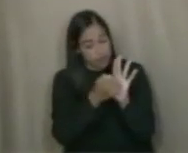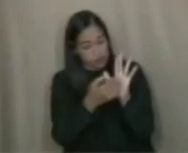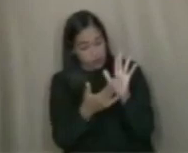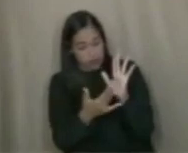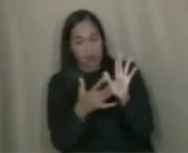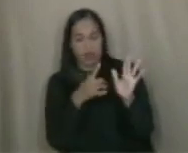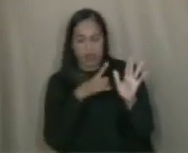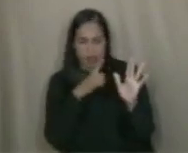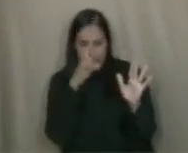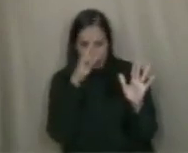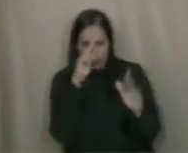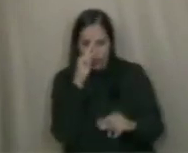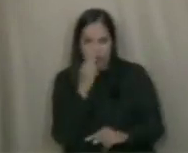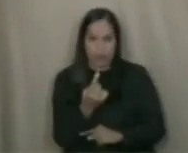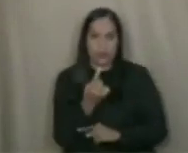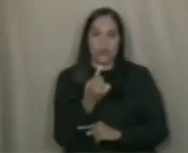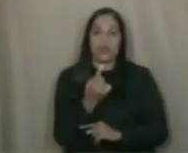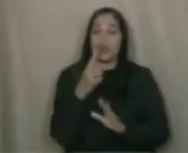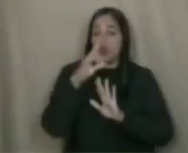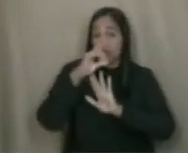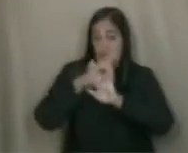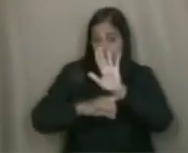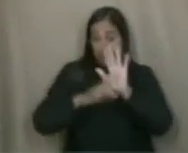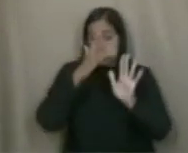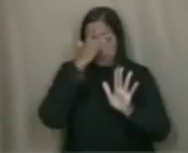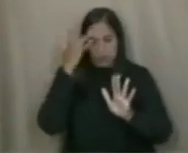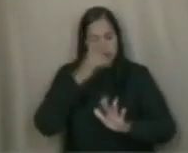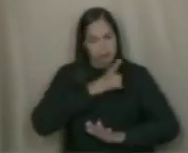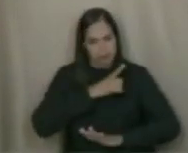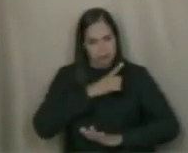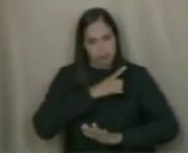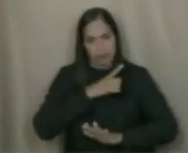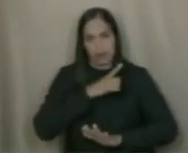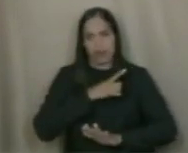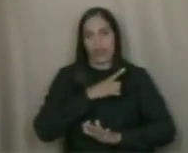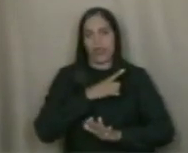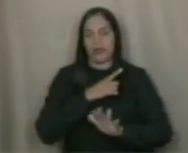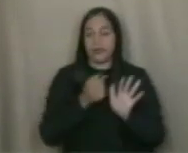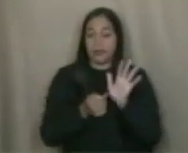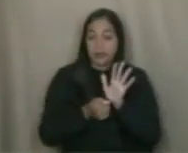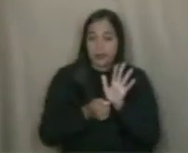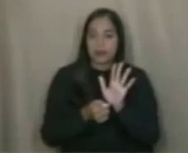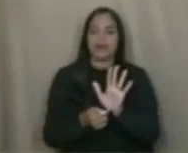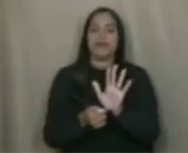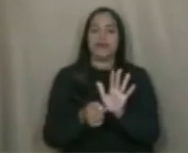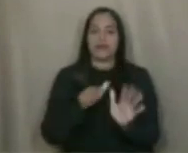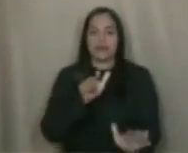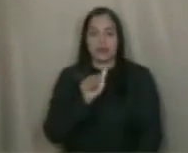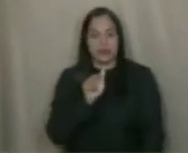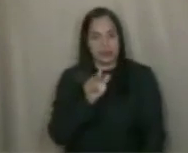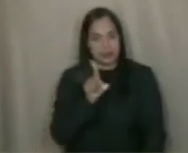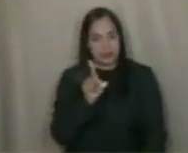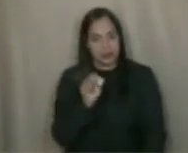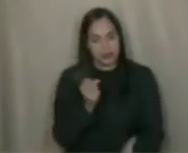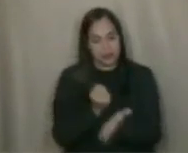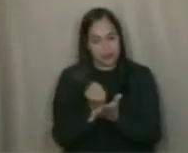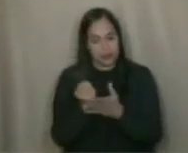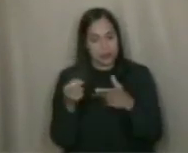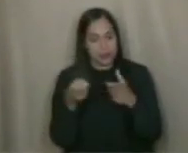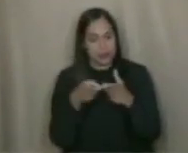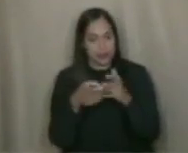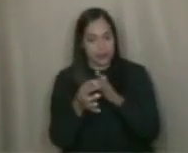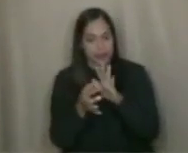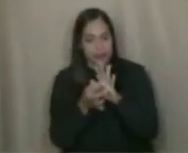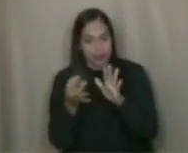a determinação dos direitos que essas pessoas têm, já diz que elas podem se apresentar com um laudo. Então a gente pede aqui fazer